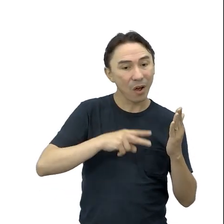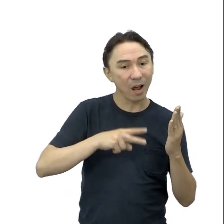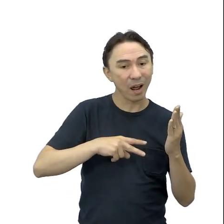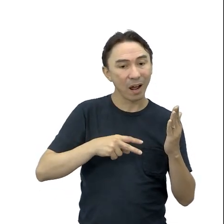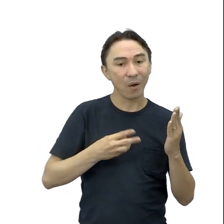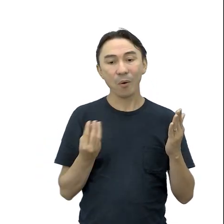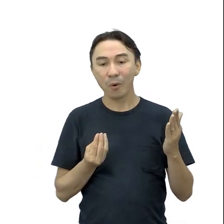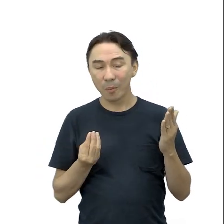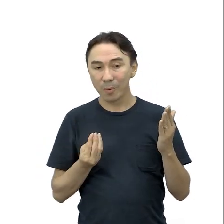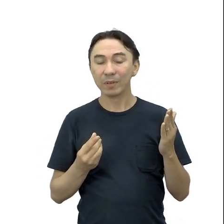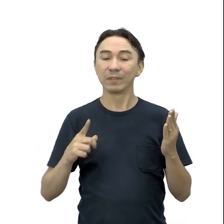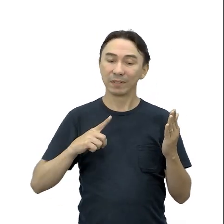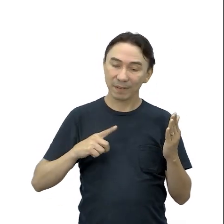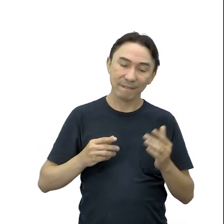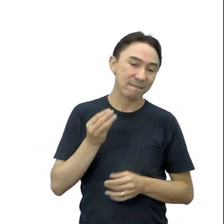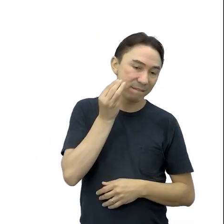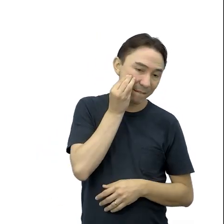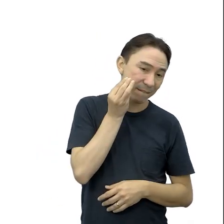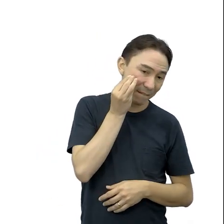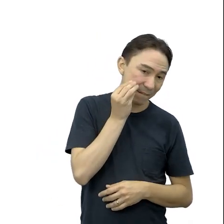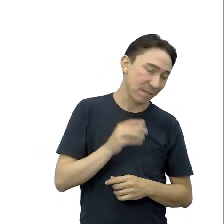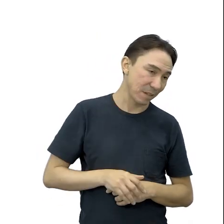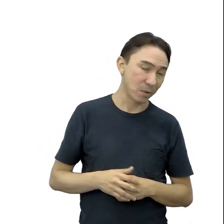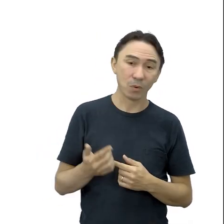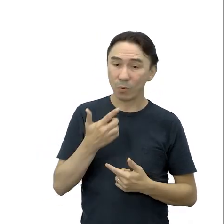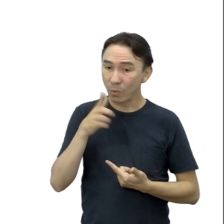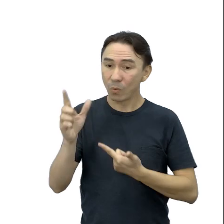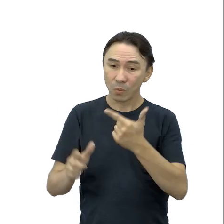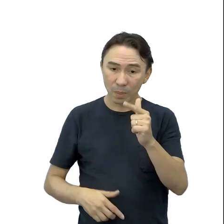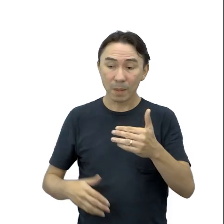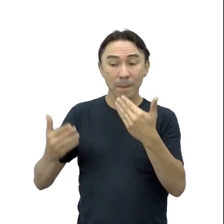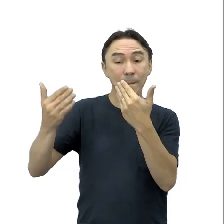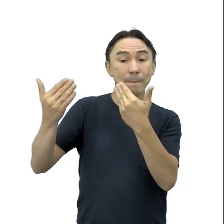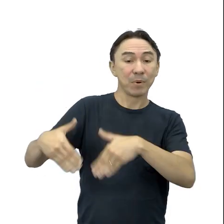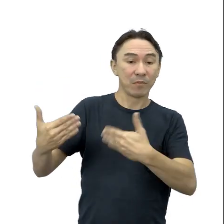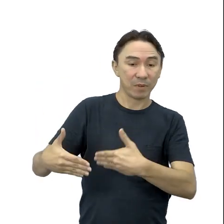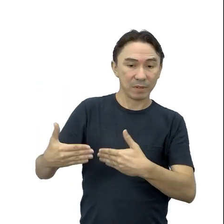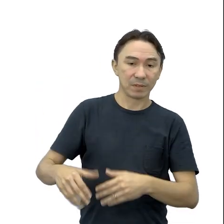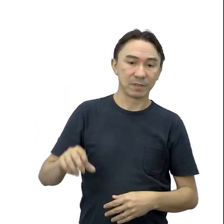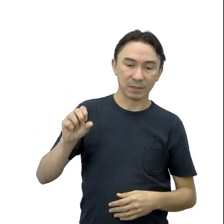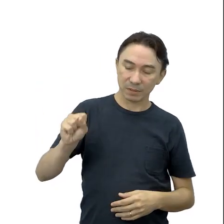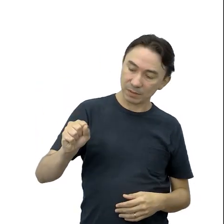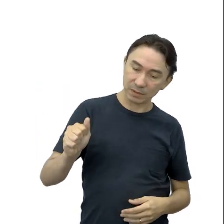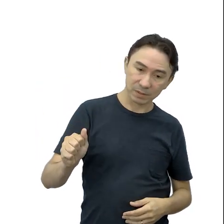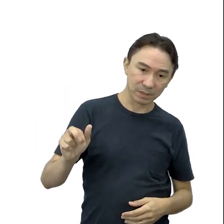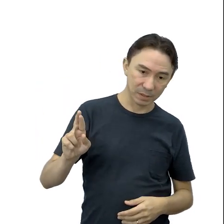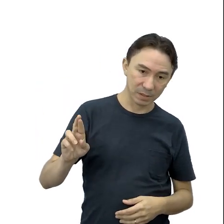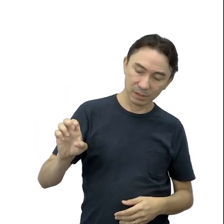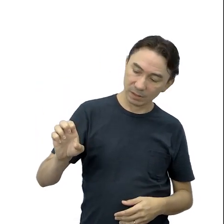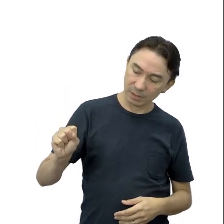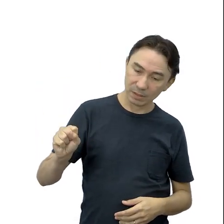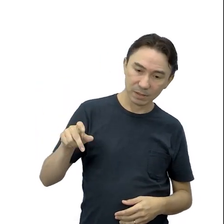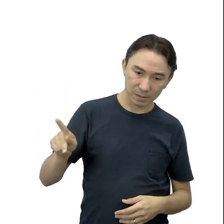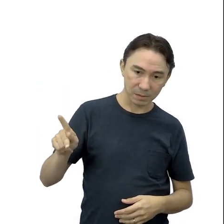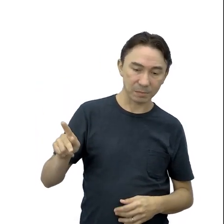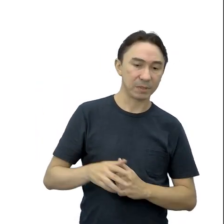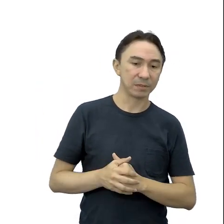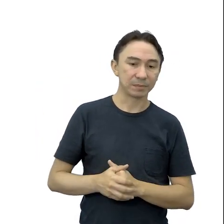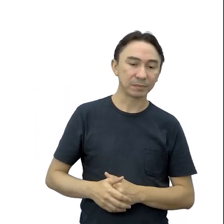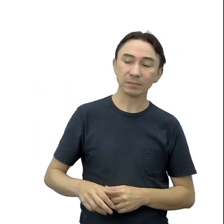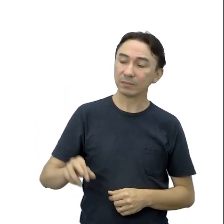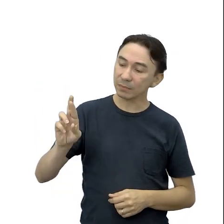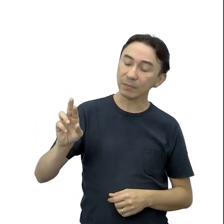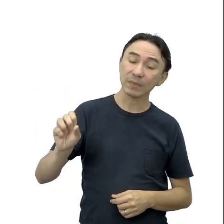outras avaliações, que é o SARESP e o SAEB, certo? Então, a gente olhando para